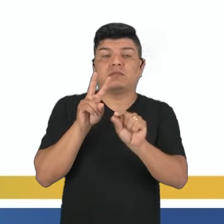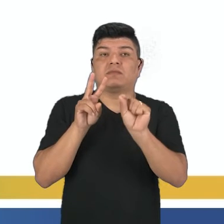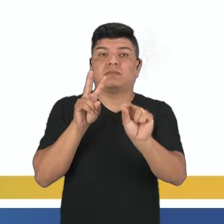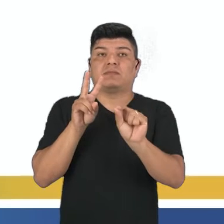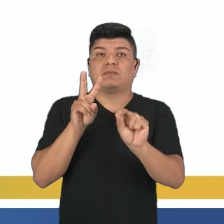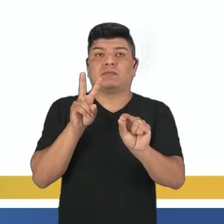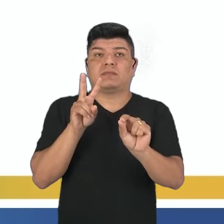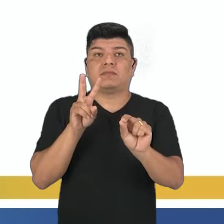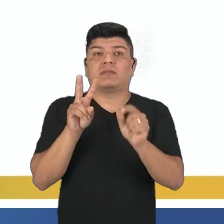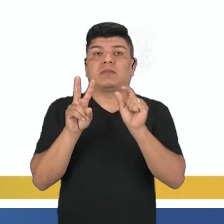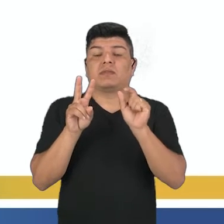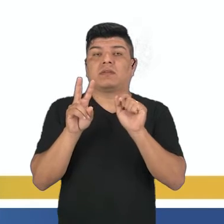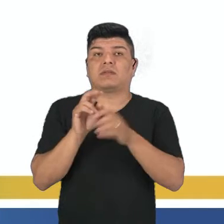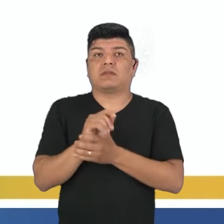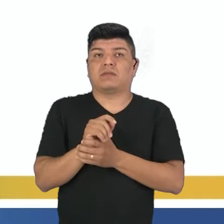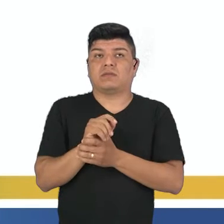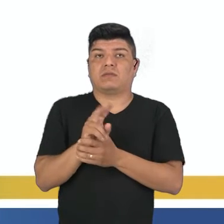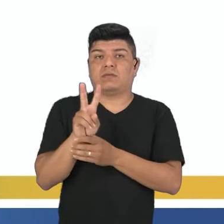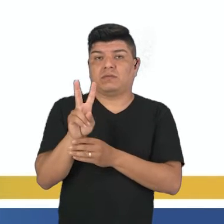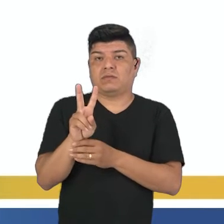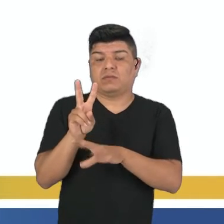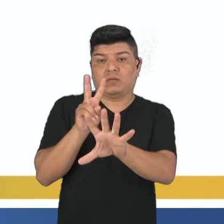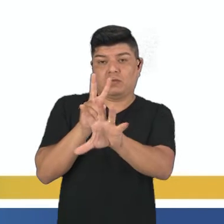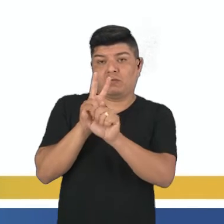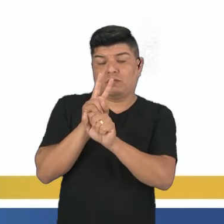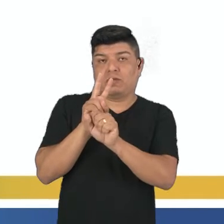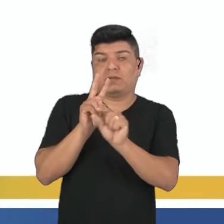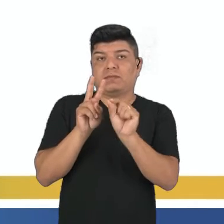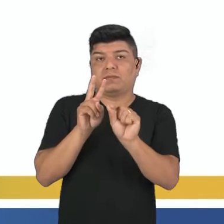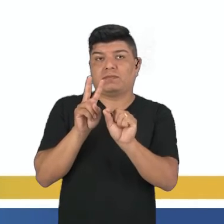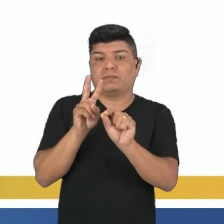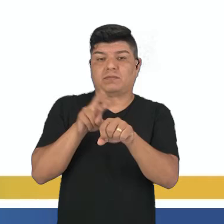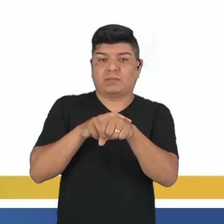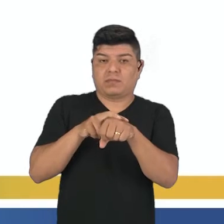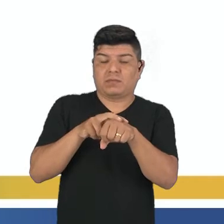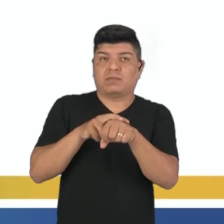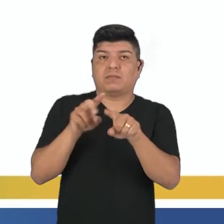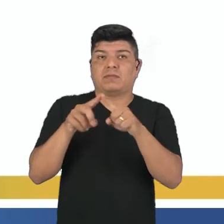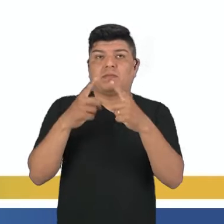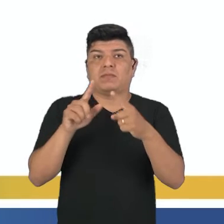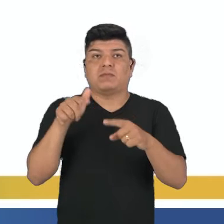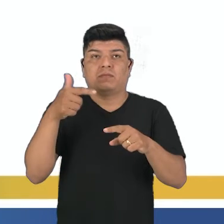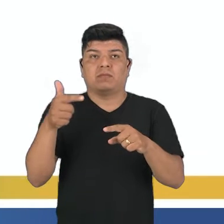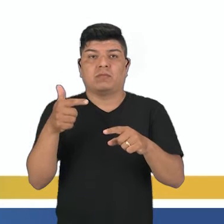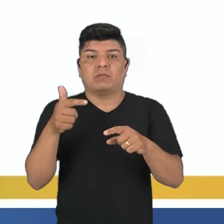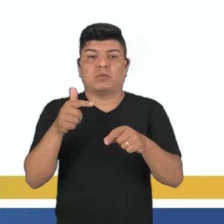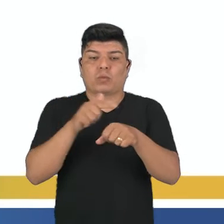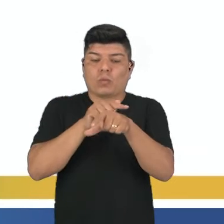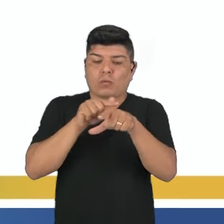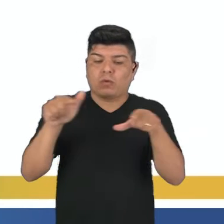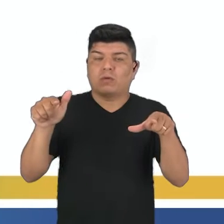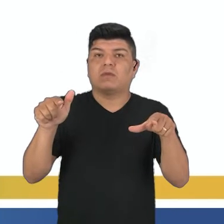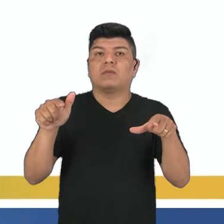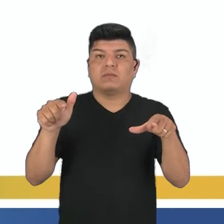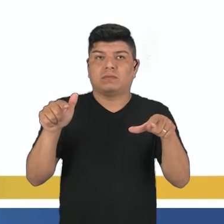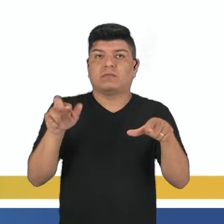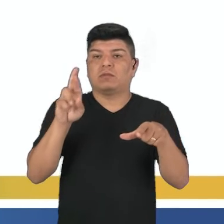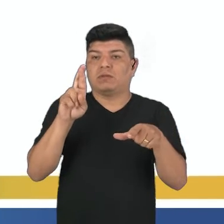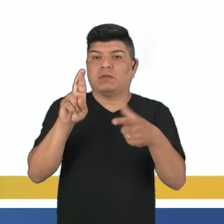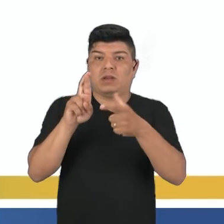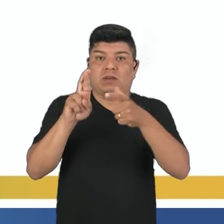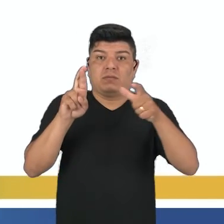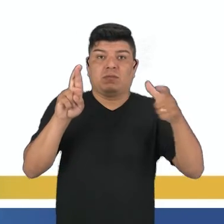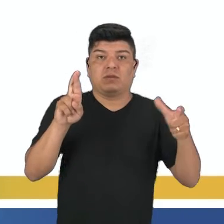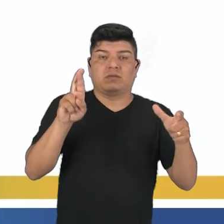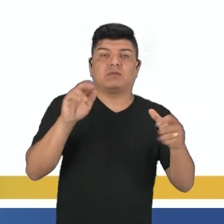para o formato. O V recessivo era para verde. Já o formato liso representava por o R